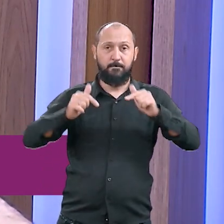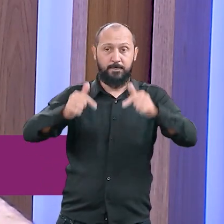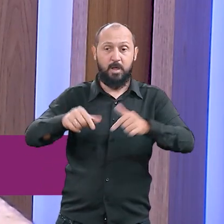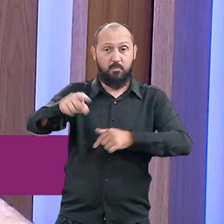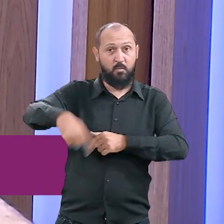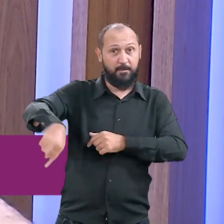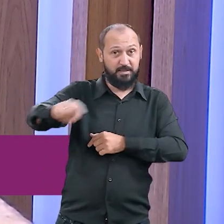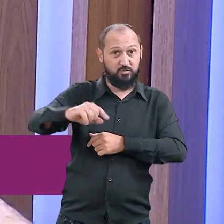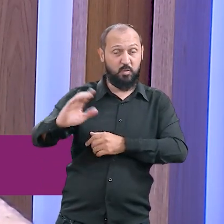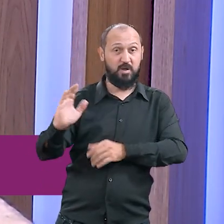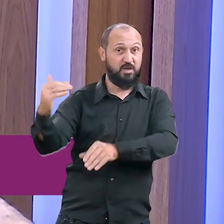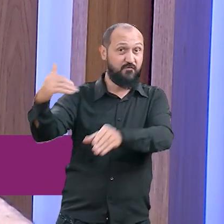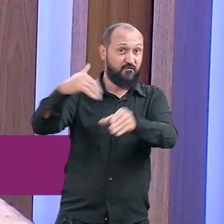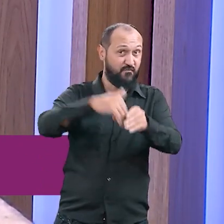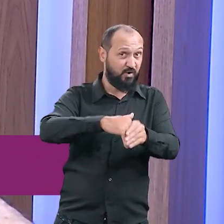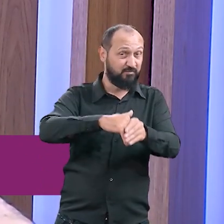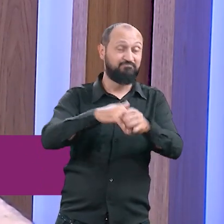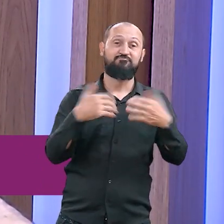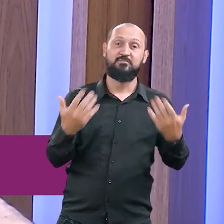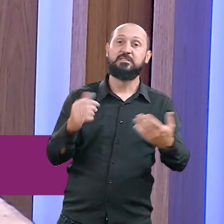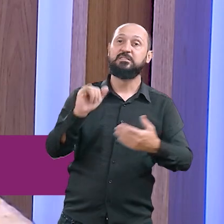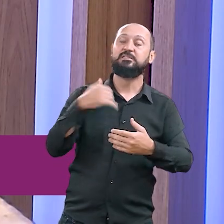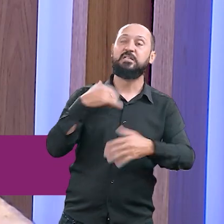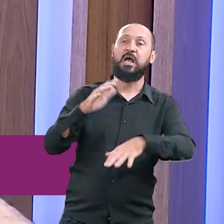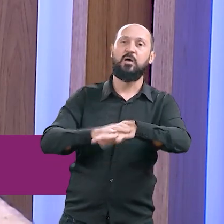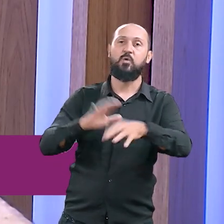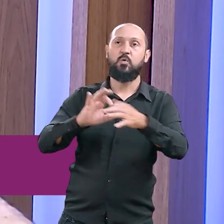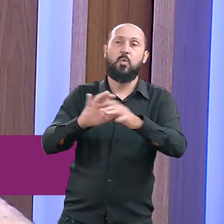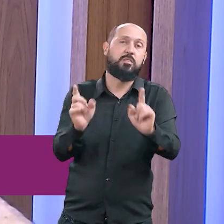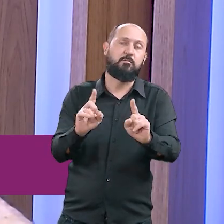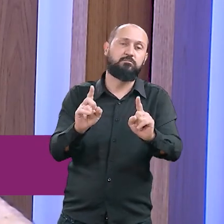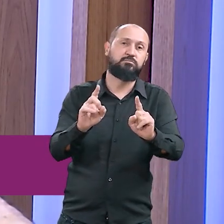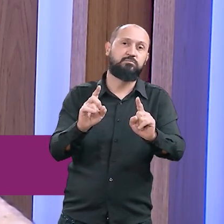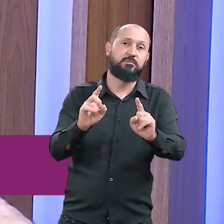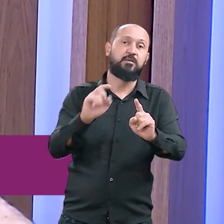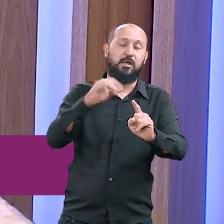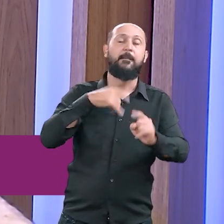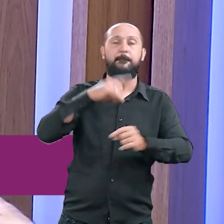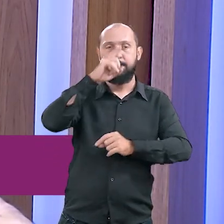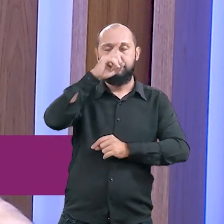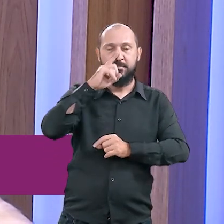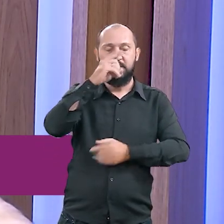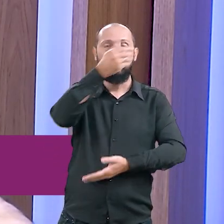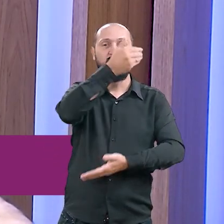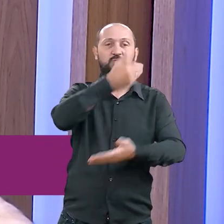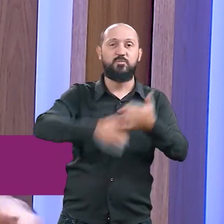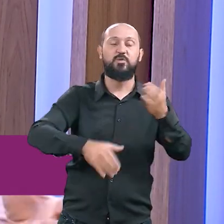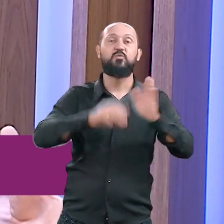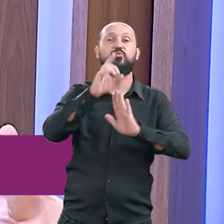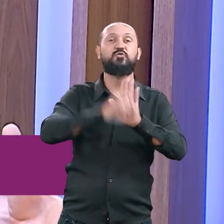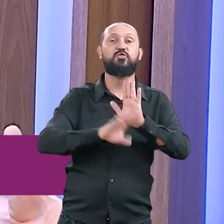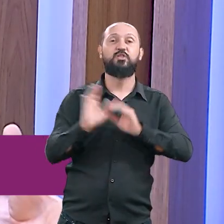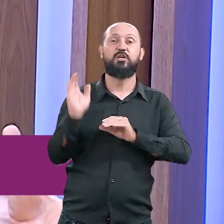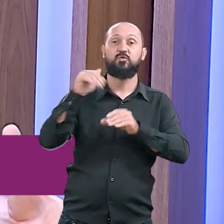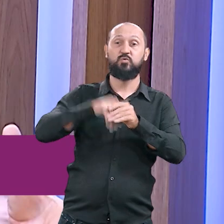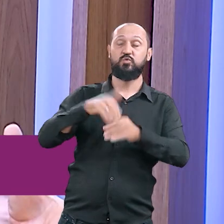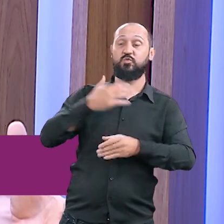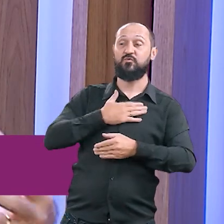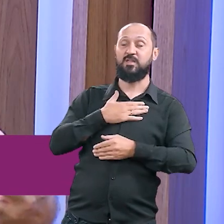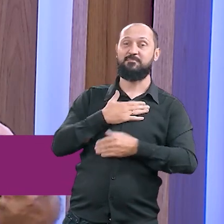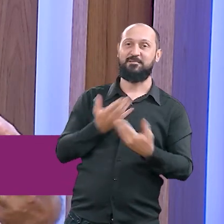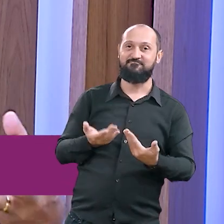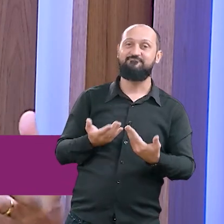faixa etária pode ir lá reclamar, ou um candidato que estiver falando ali uma calúnia, ele pode denunciar também. Tem pelo menos um caminho.